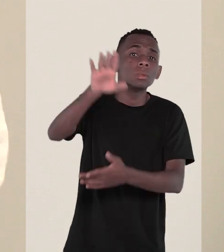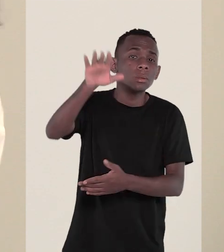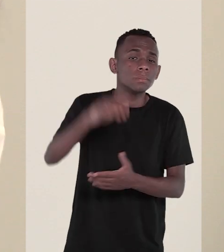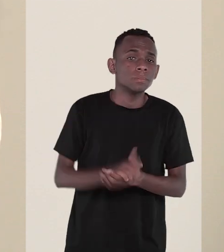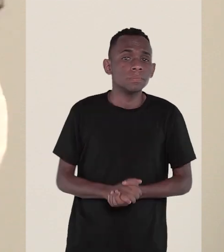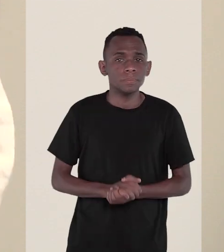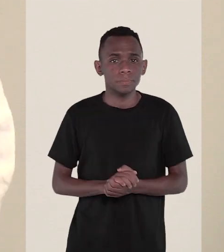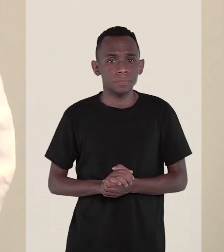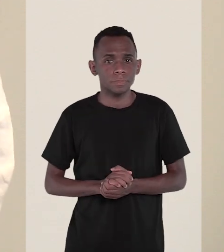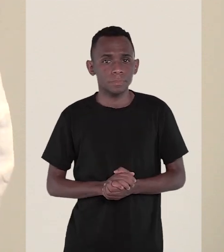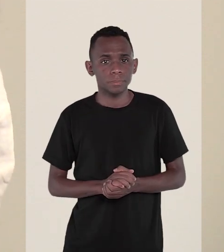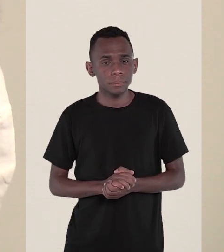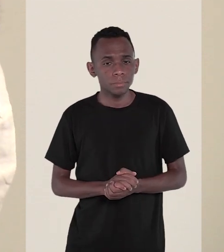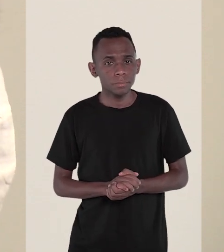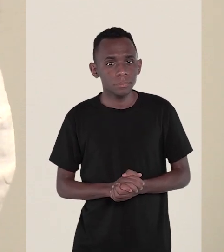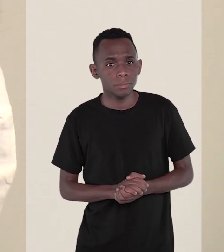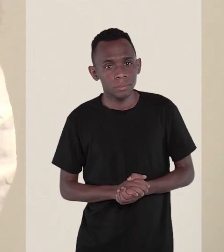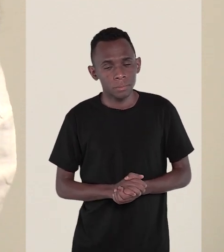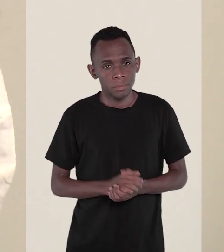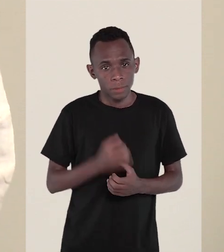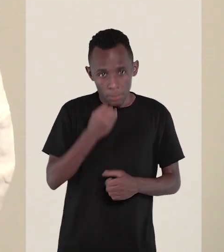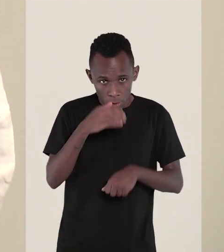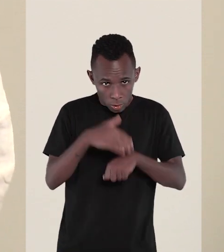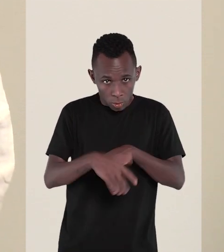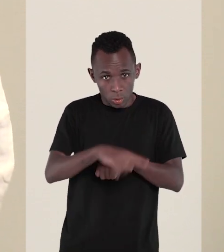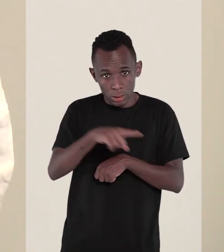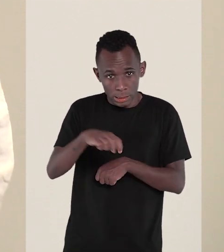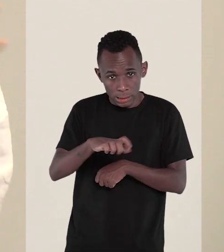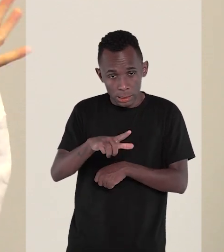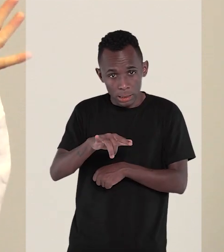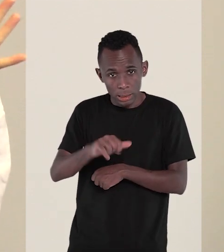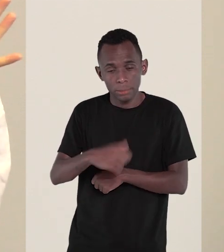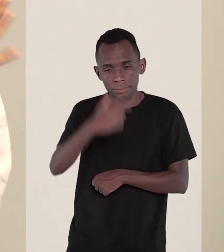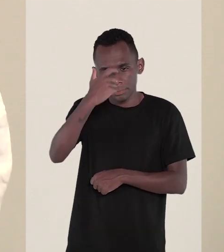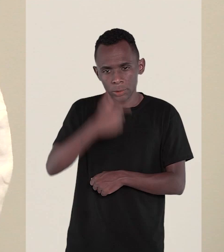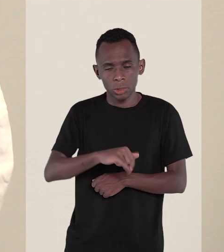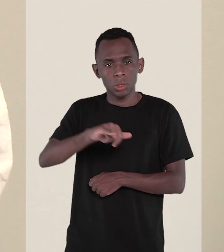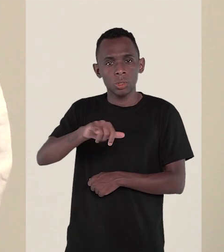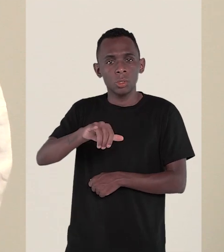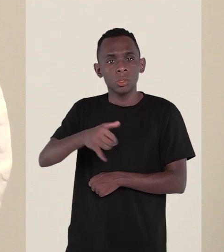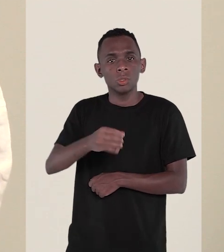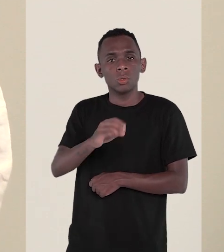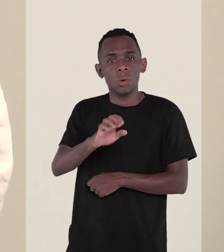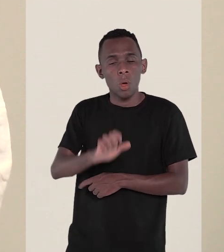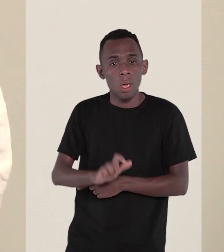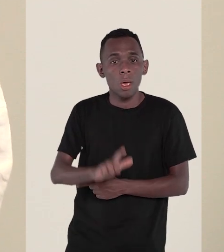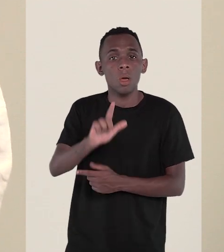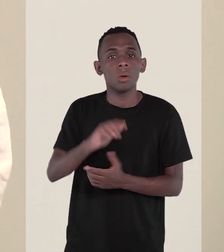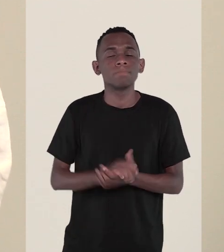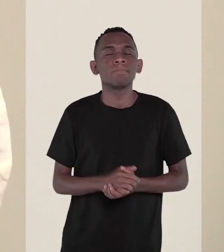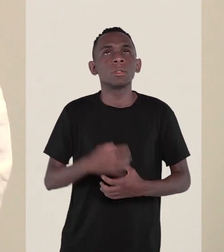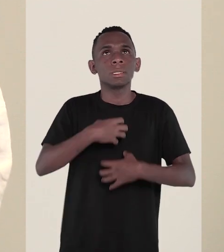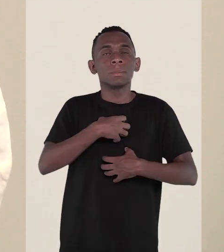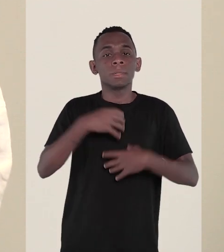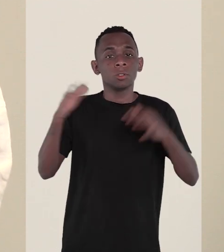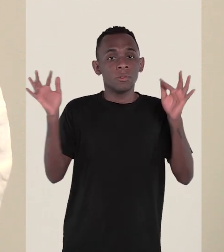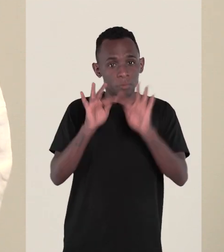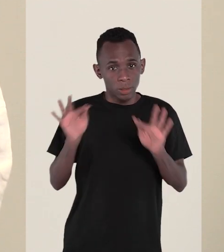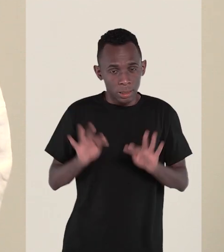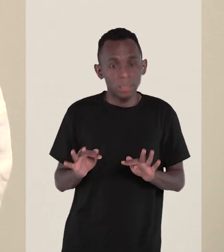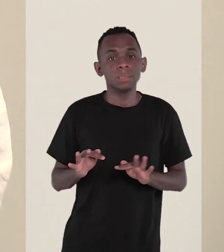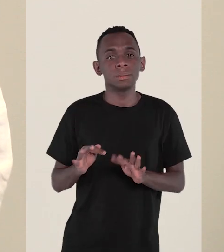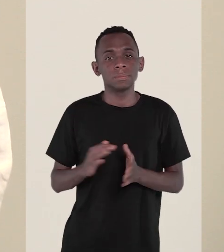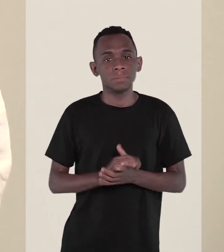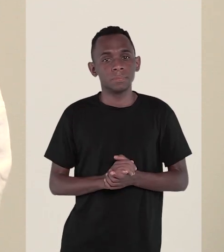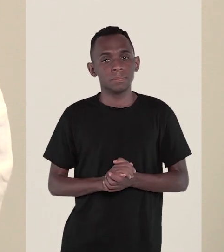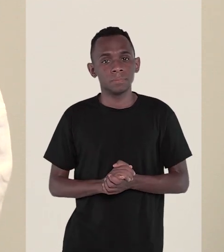pergunta. Obrigado, Elvésio. Boa noite, Zélia. Oi, boa noite. Meu nome é Joel, Prazer. Joel Araújo. Bom, estou muito